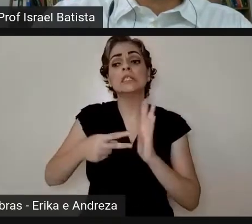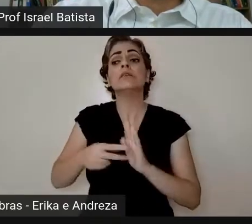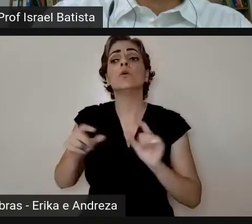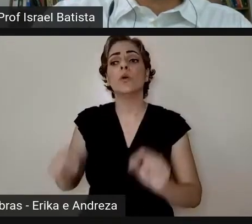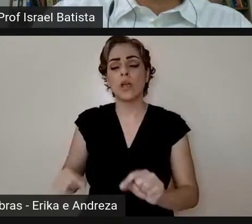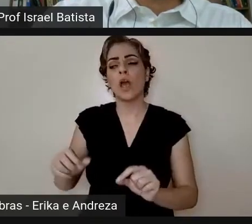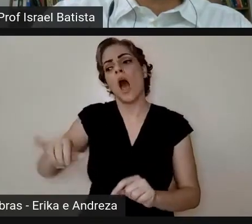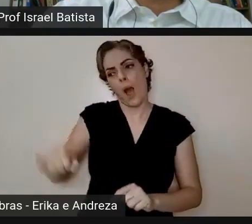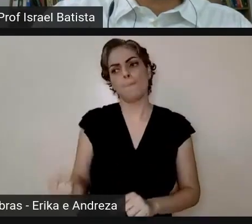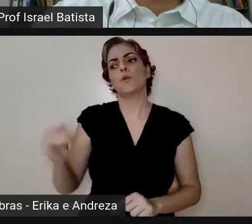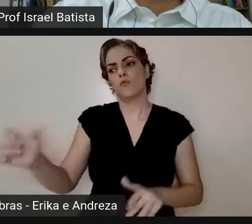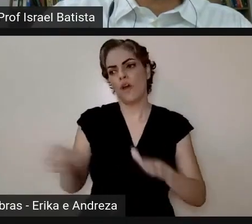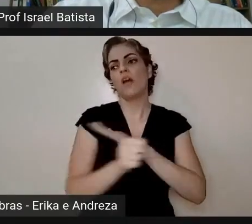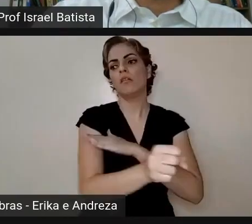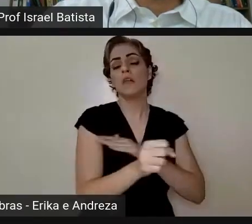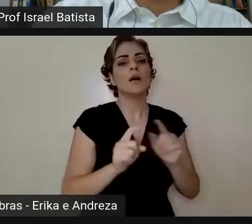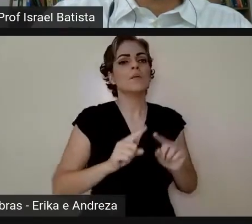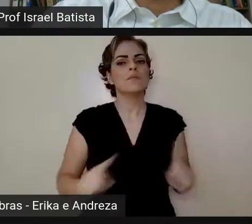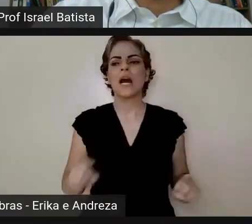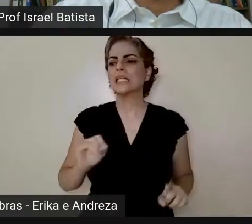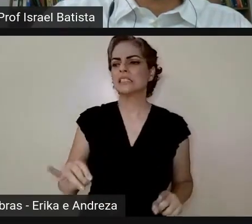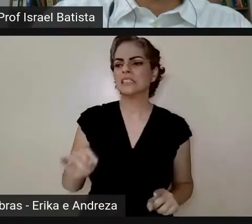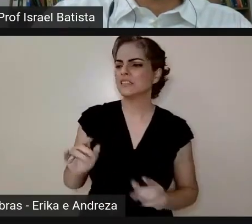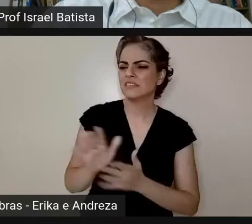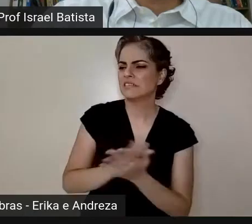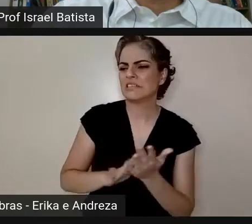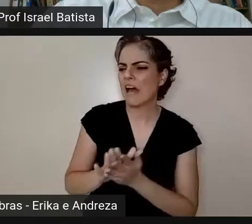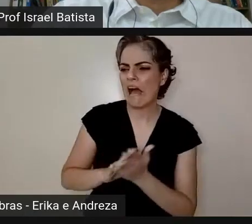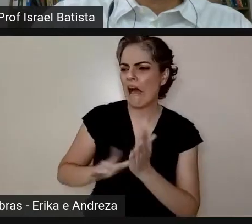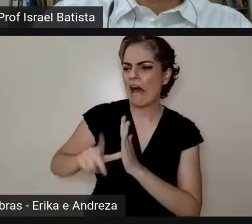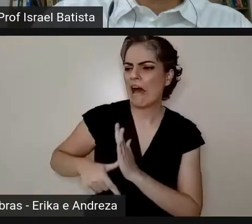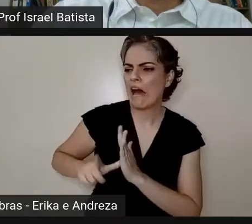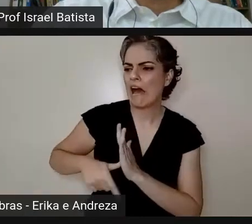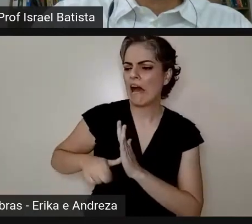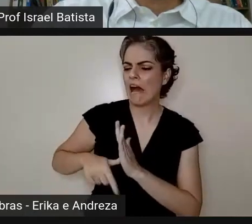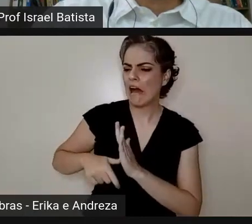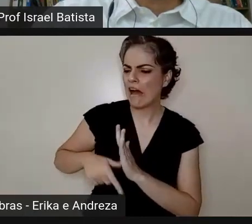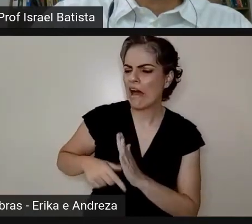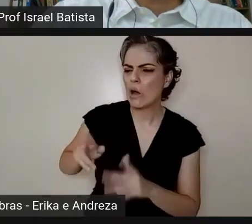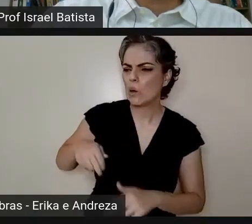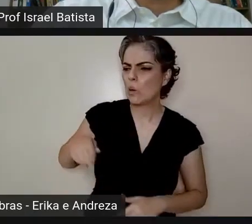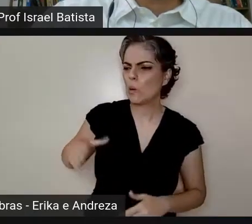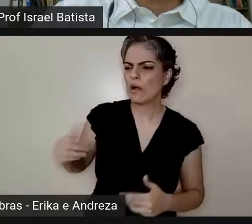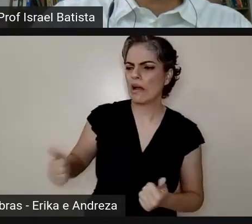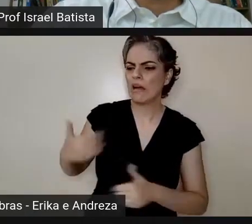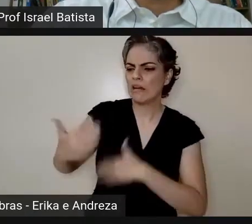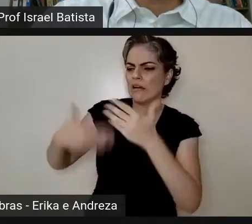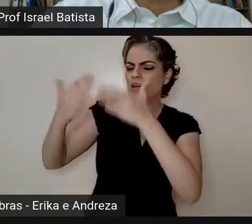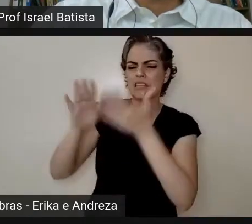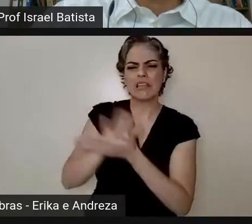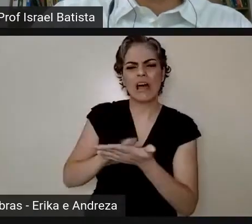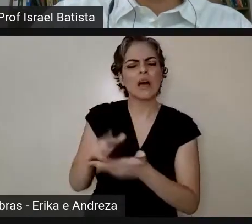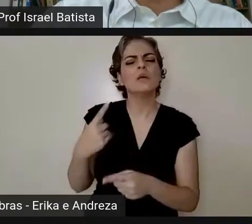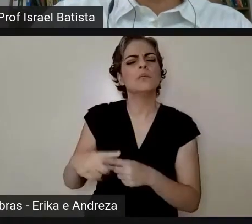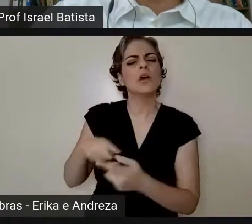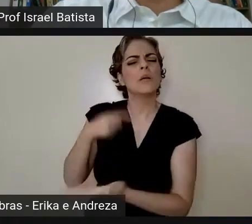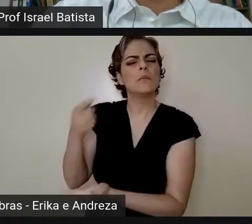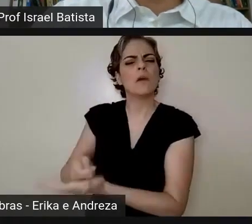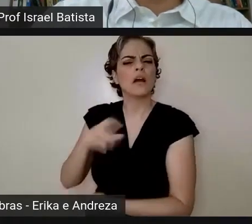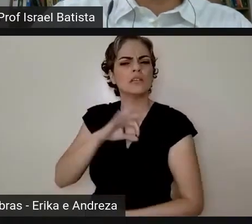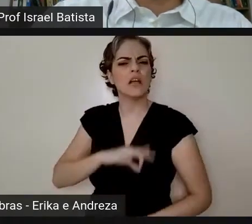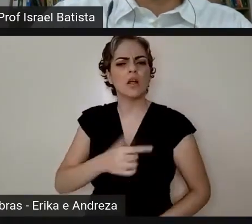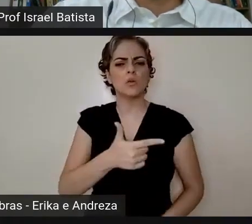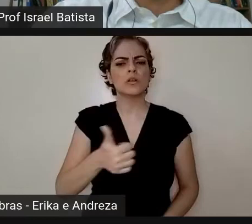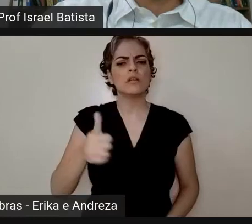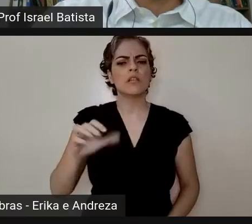Agora, aqueles que, infelizmente, não acompanharam a evolução tecnológica da sua carreira, não tem por que 210 milhões de brasileiros